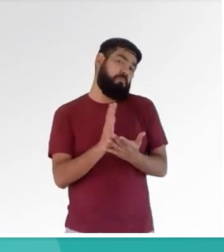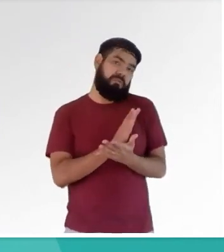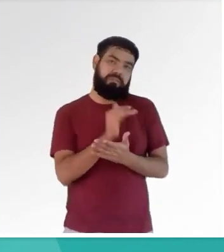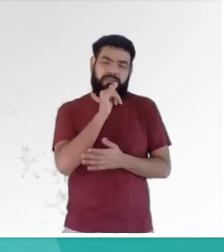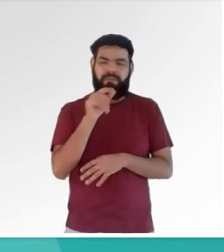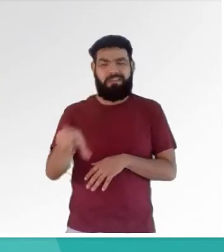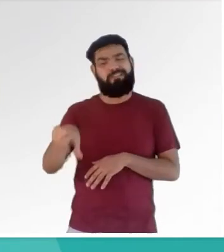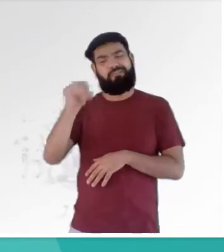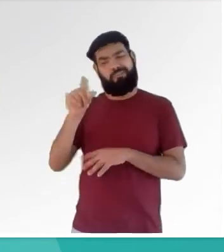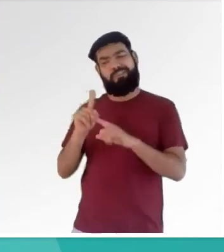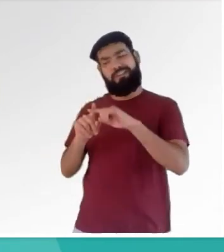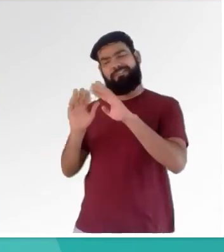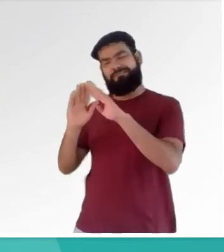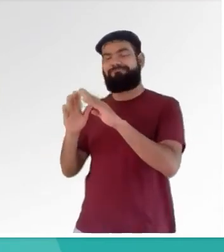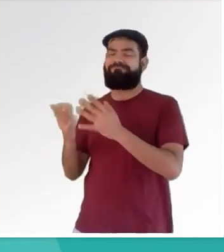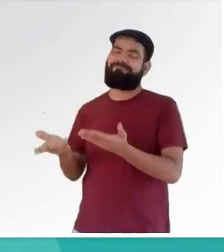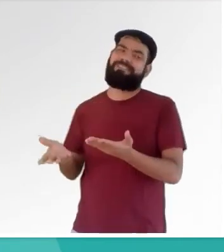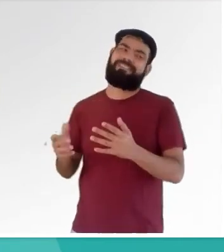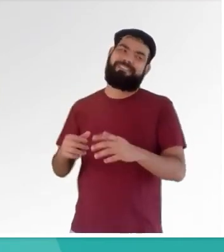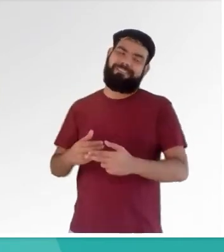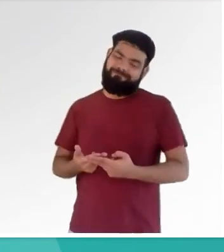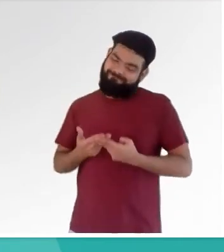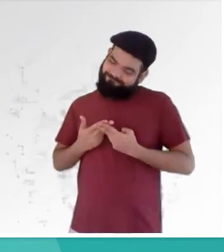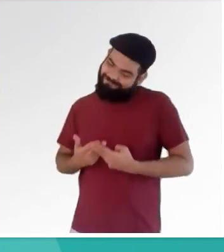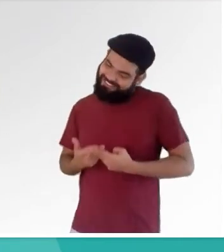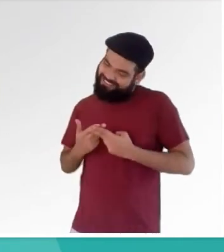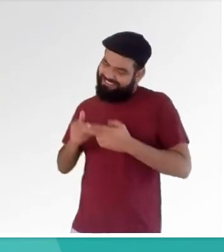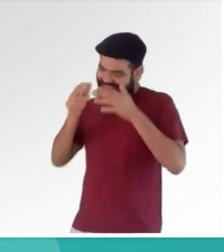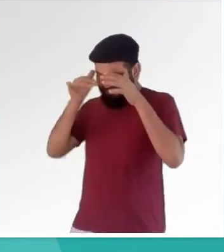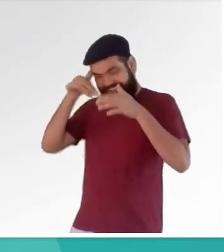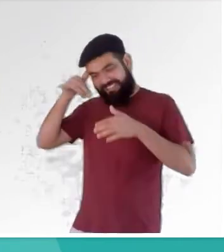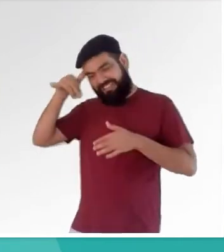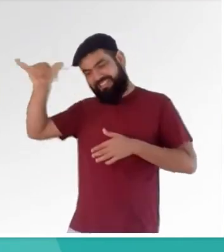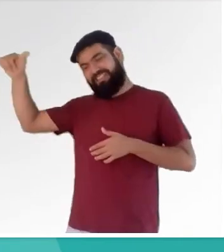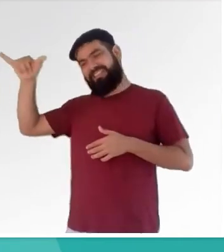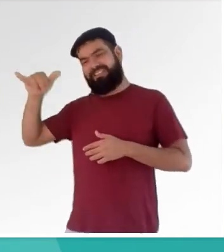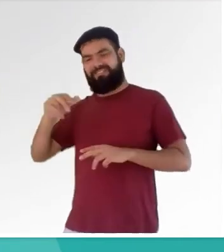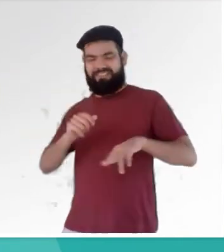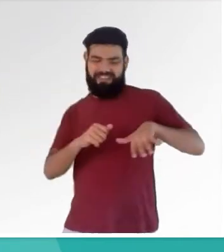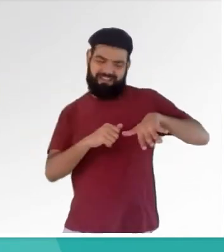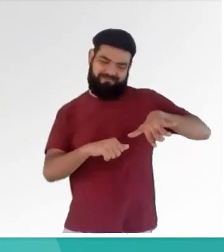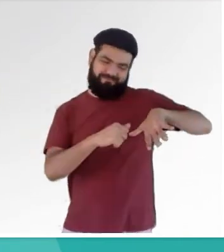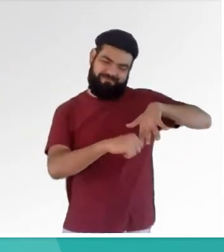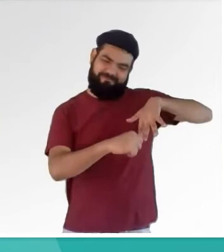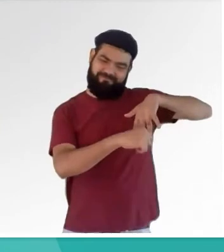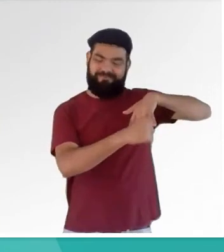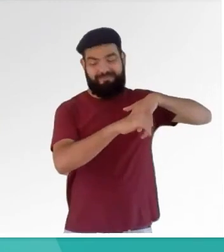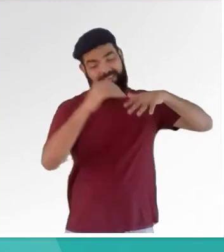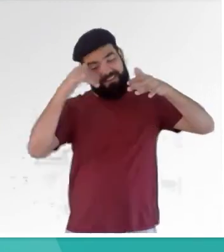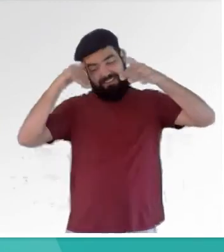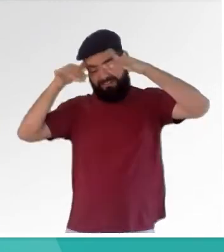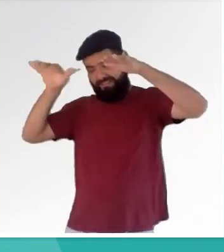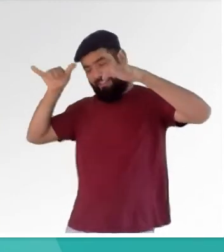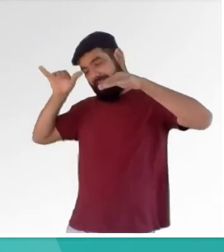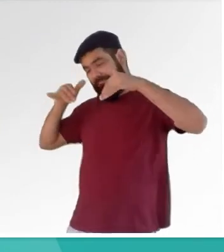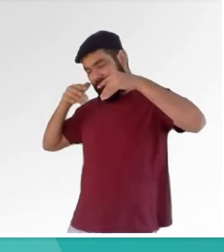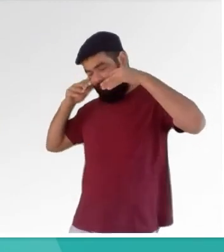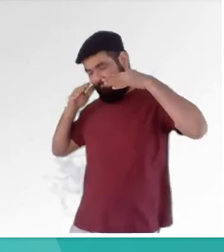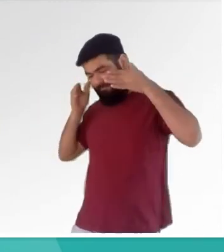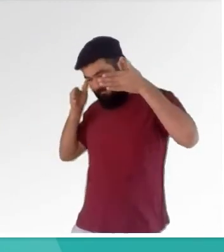religião, então você vai seguir de acordo com as normas daquela religião, com as leis dela, né? Mas